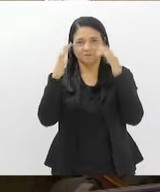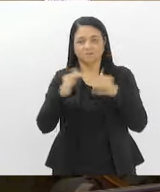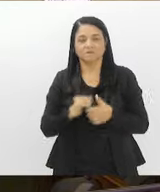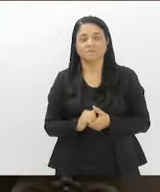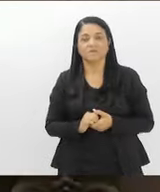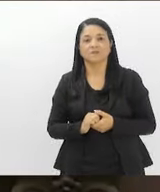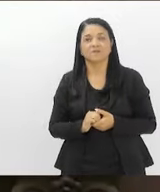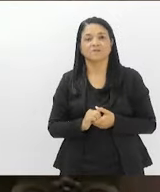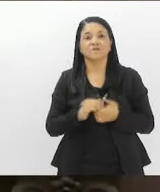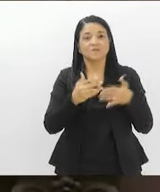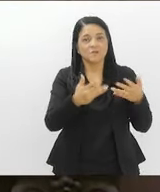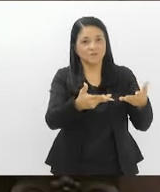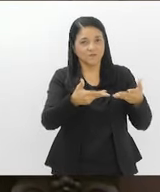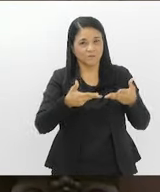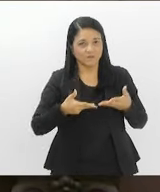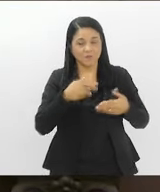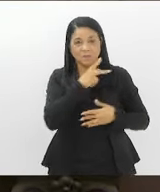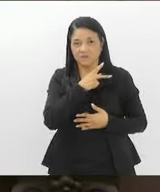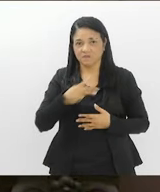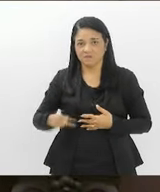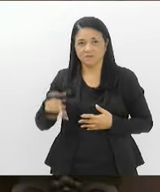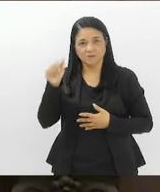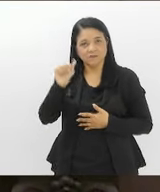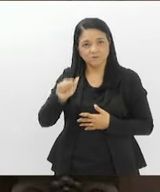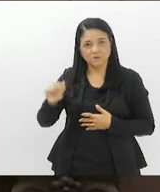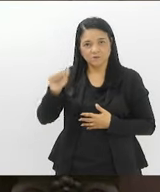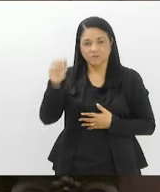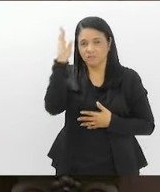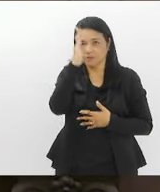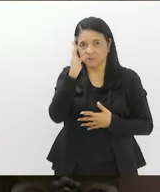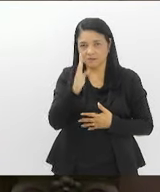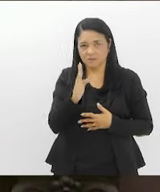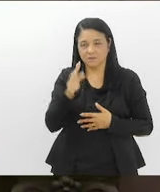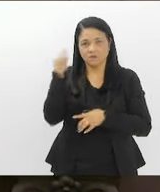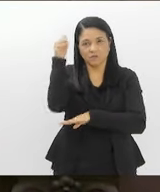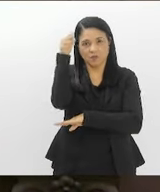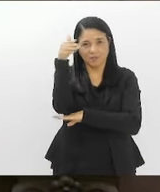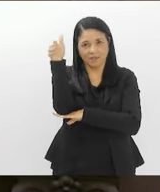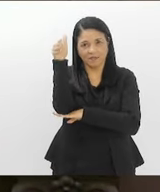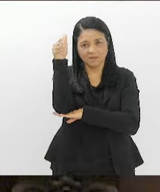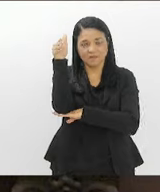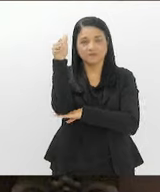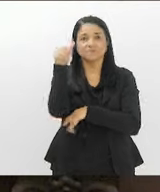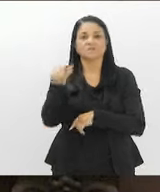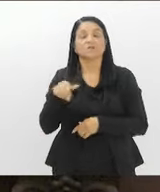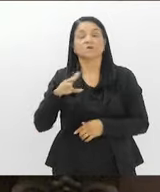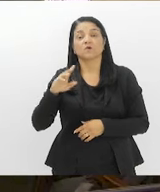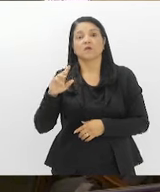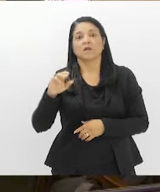Gostaria também de convidar o presidente da Associação Brasileira de Hotéis, Alfredo Lopes.